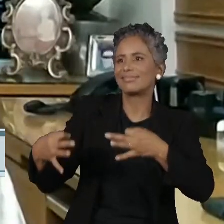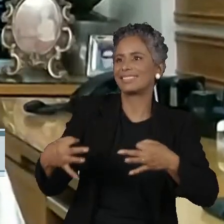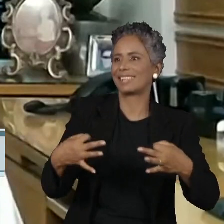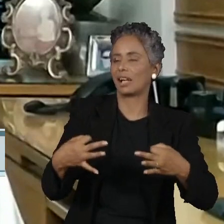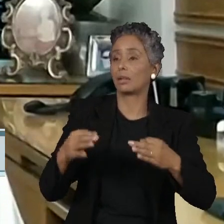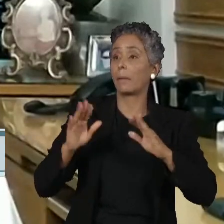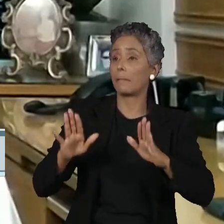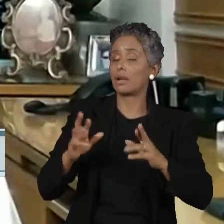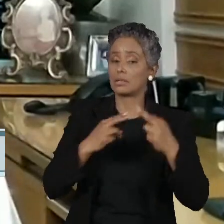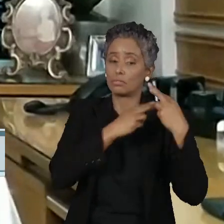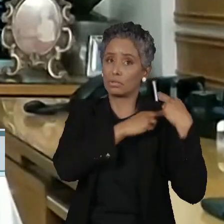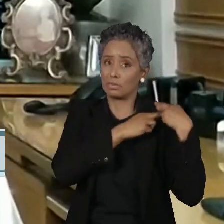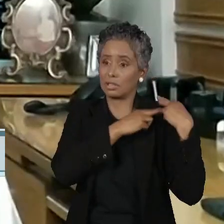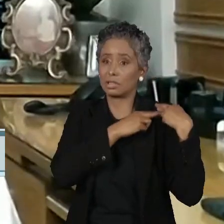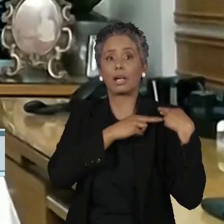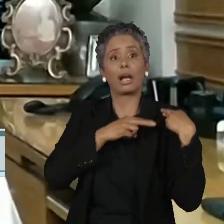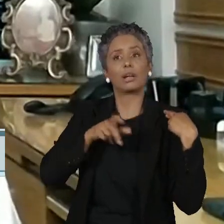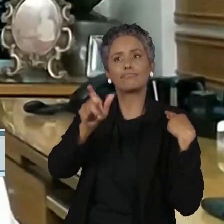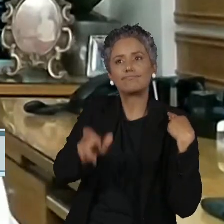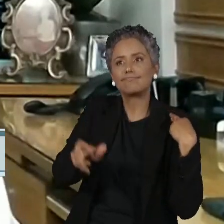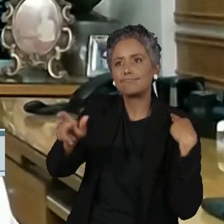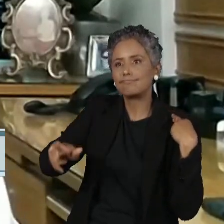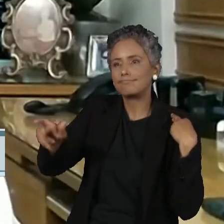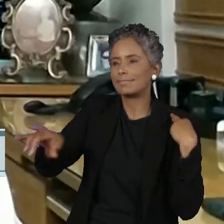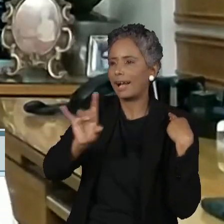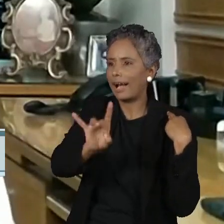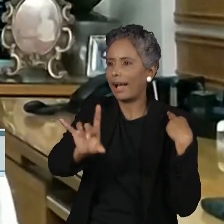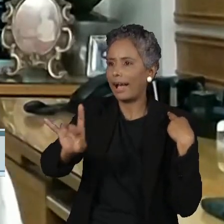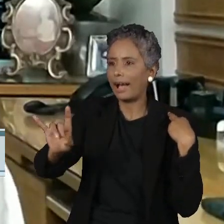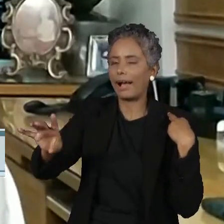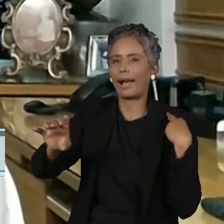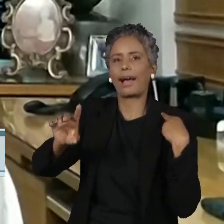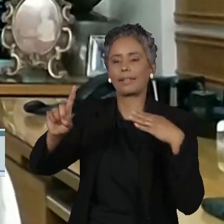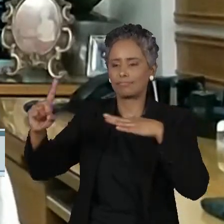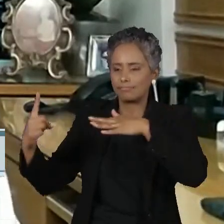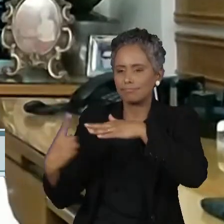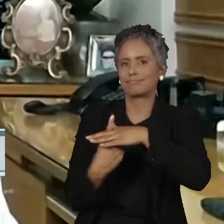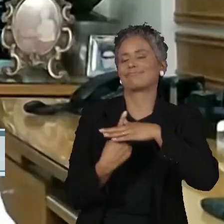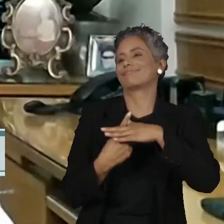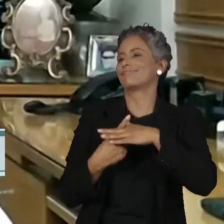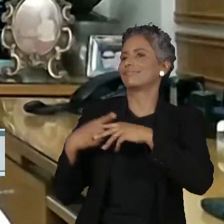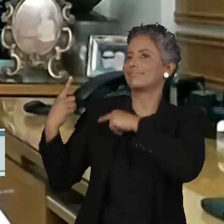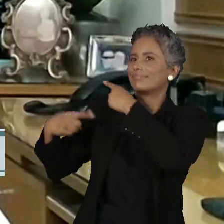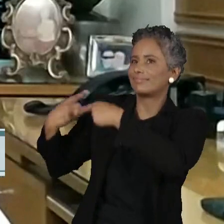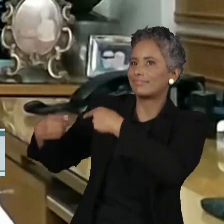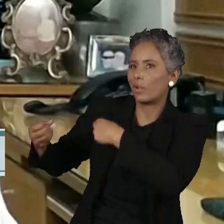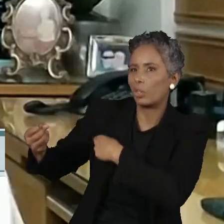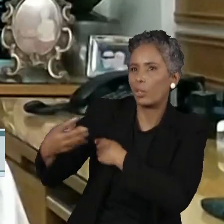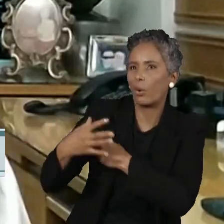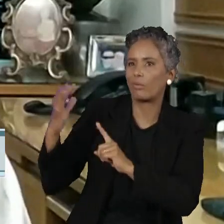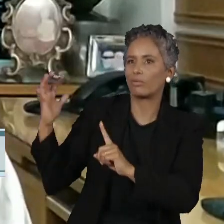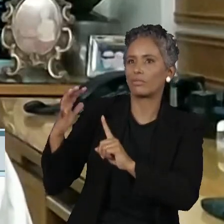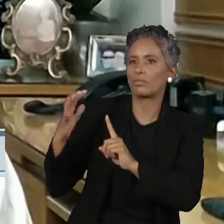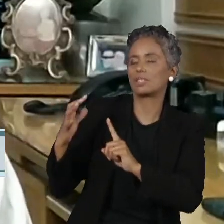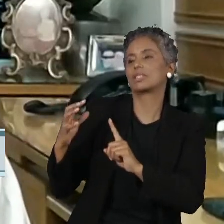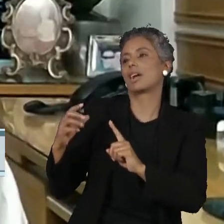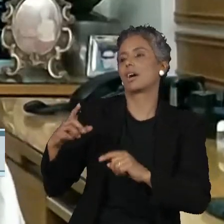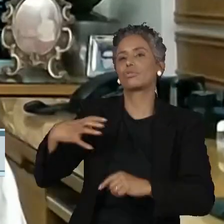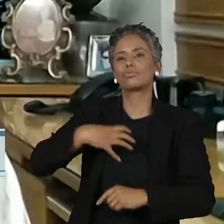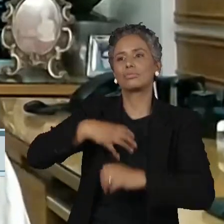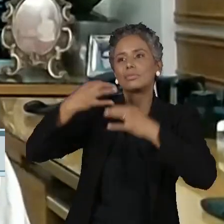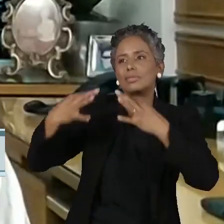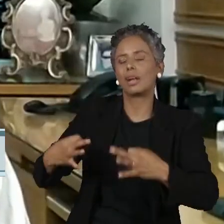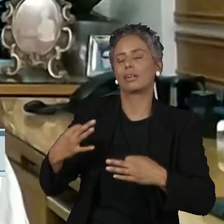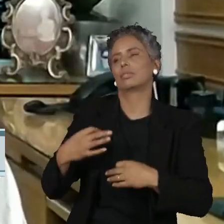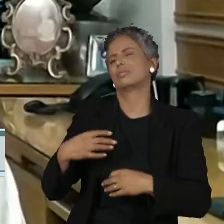papéis sociais, é que a gente vai poder educar e trazer para essa nova geração todos esses conceitos. Eu acho